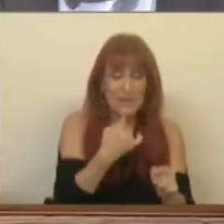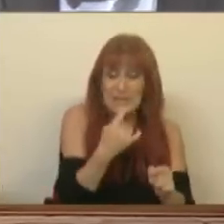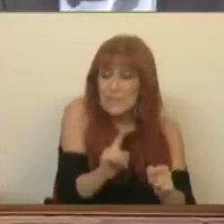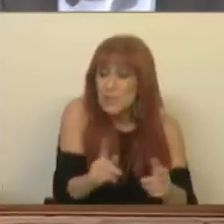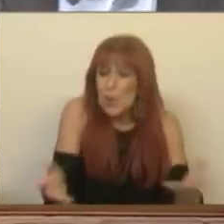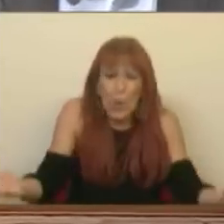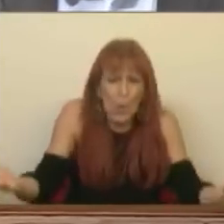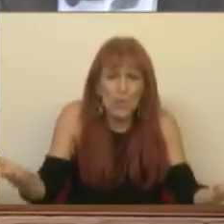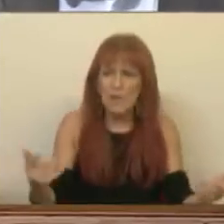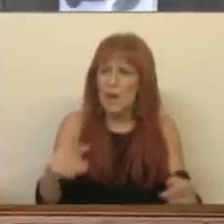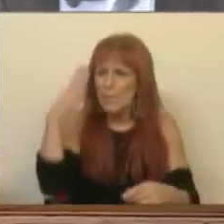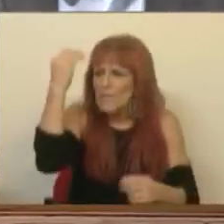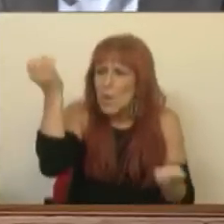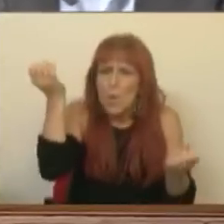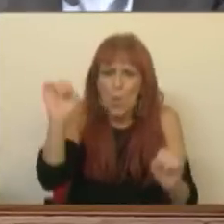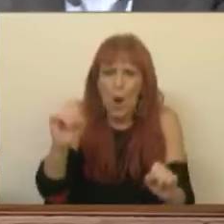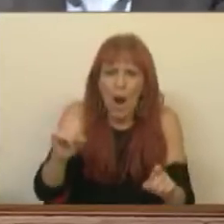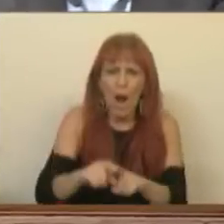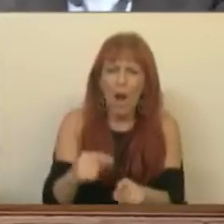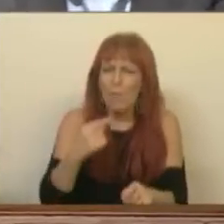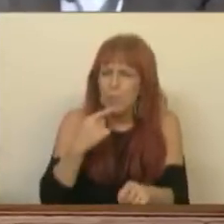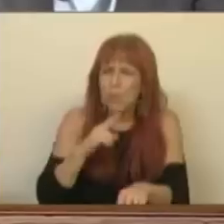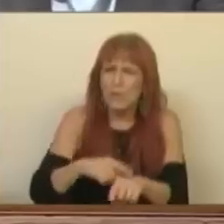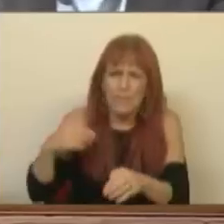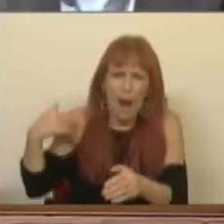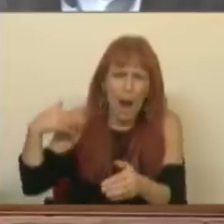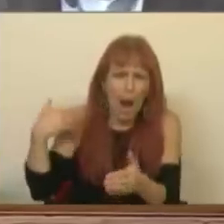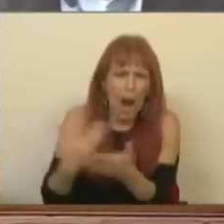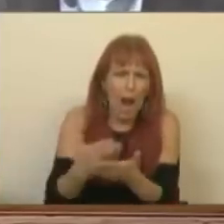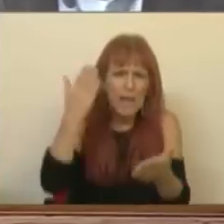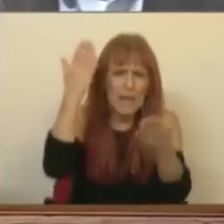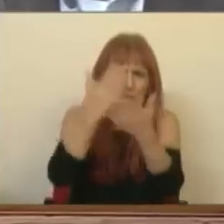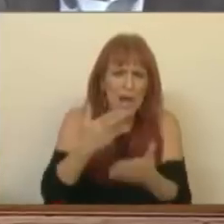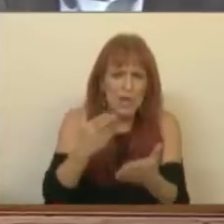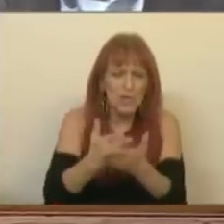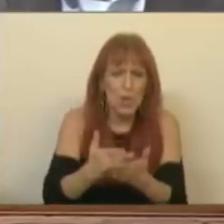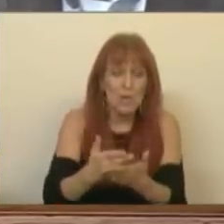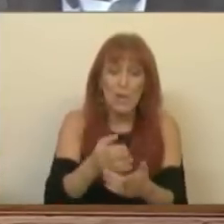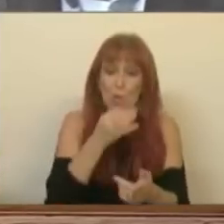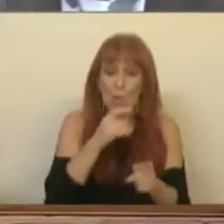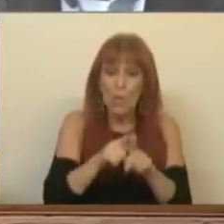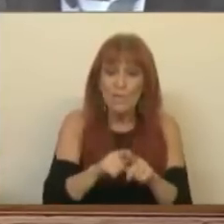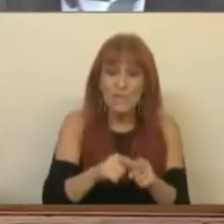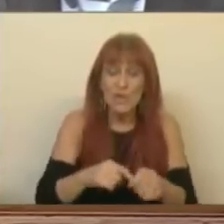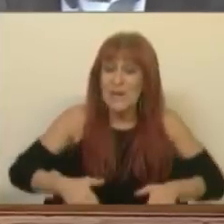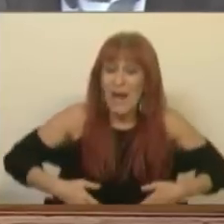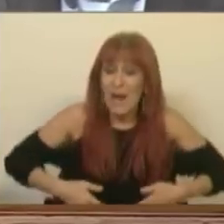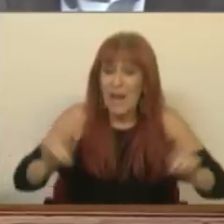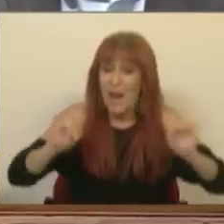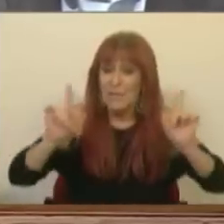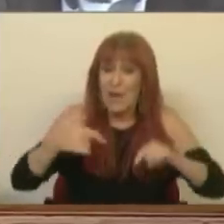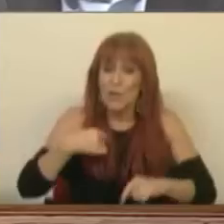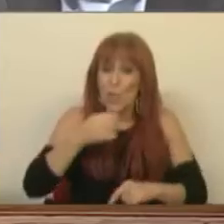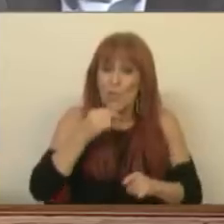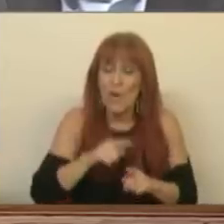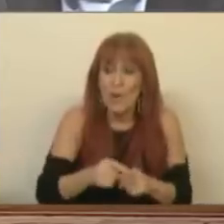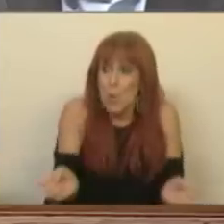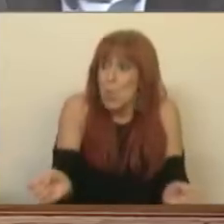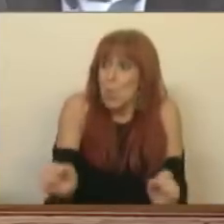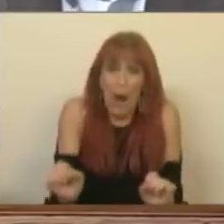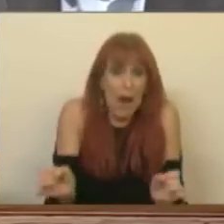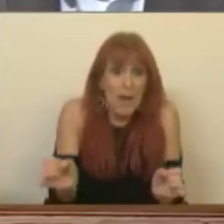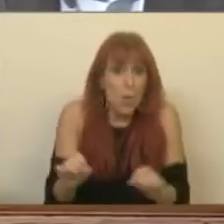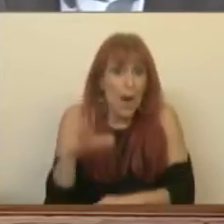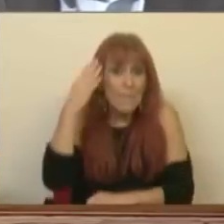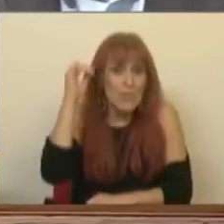que estão sem professores há tanto tempo na sua escola e não estou a falar da greve estou mesmo a falar da existência